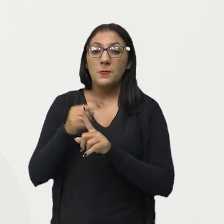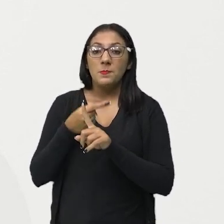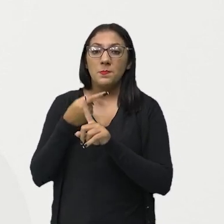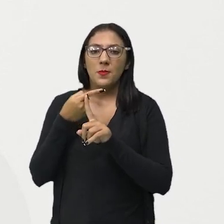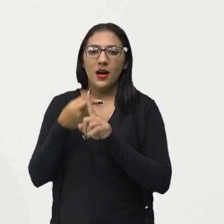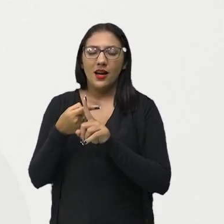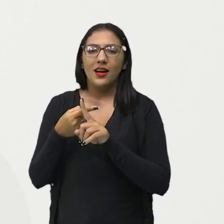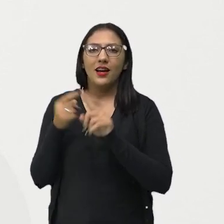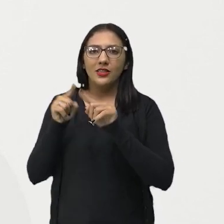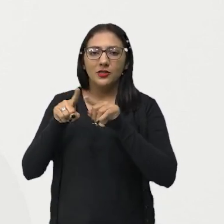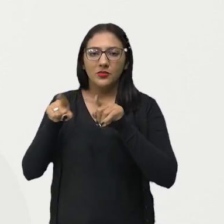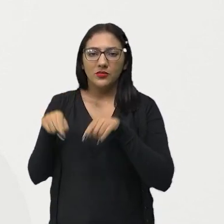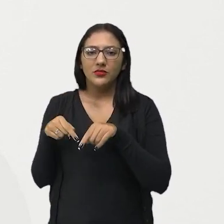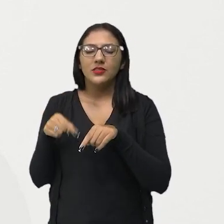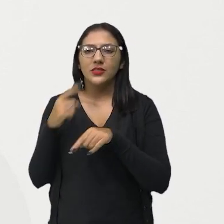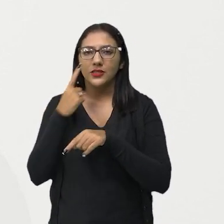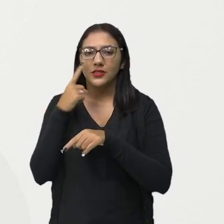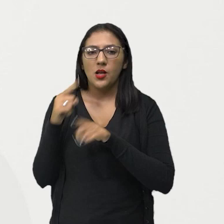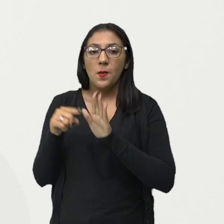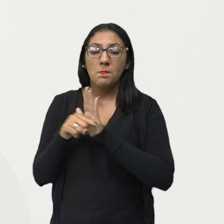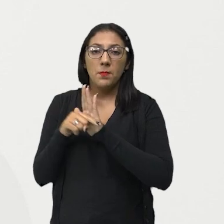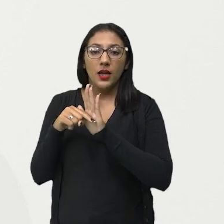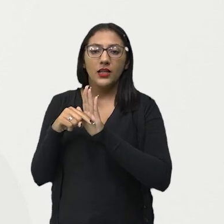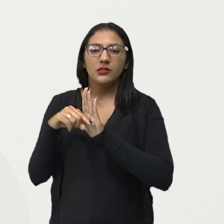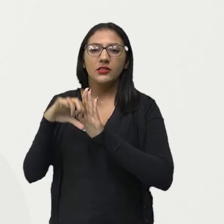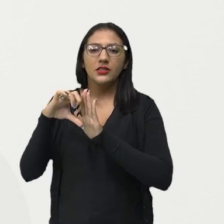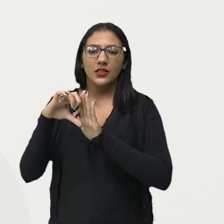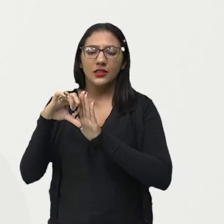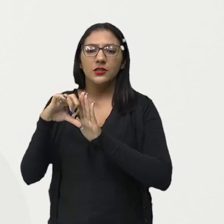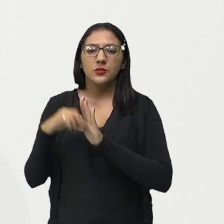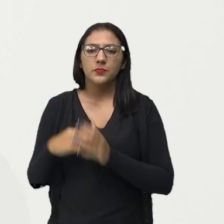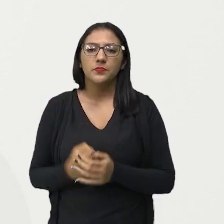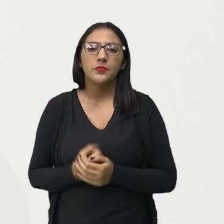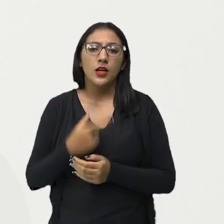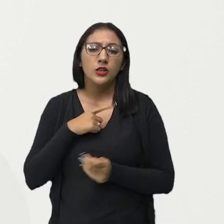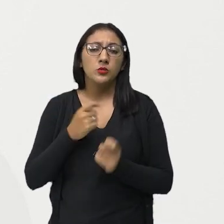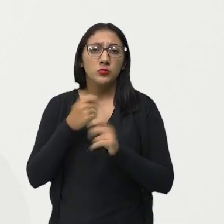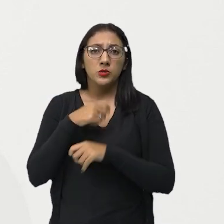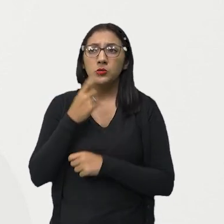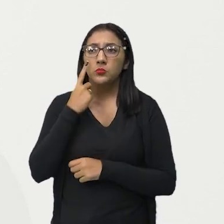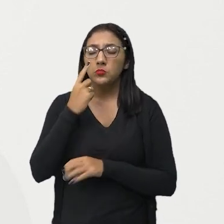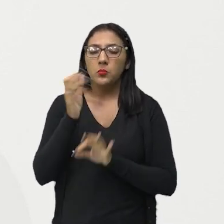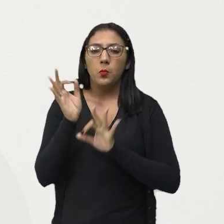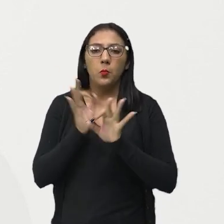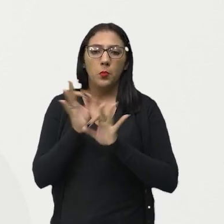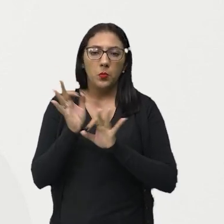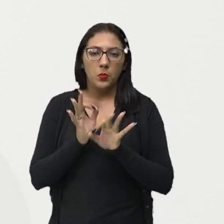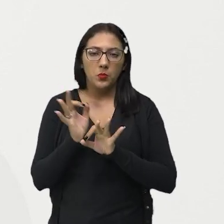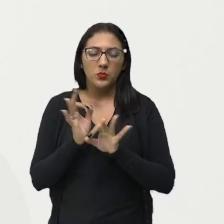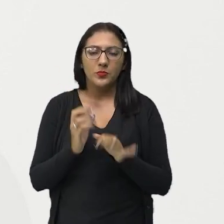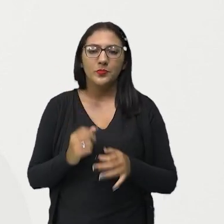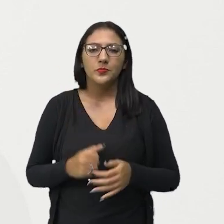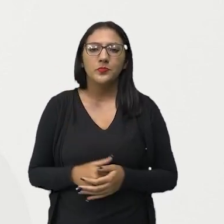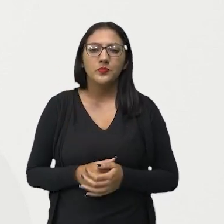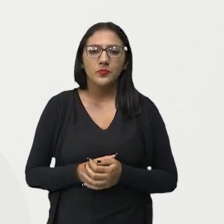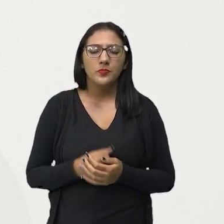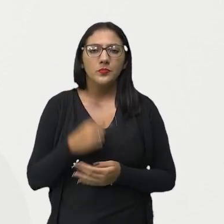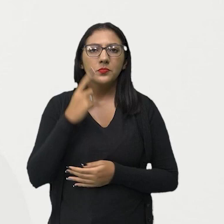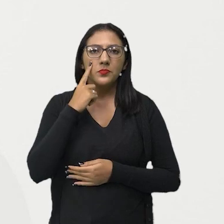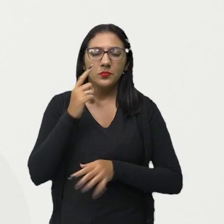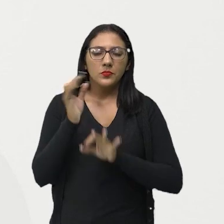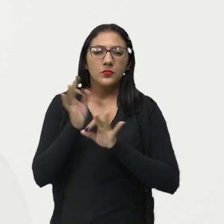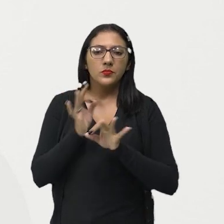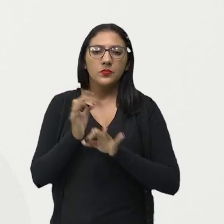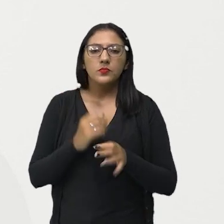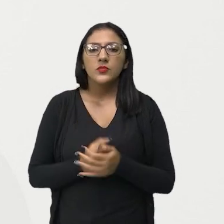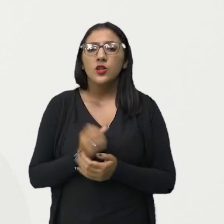segundo denominador, tá? Que é menos 10. Eu posso representar assim, tá bom? Menos 9, menos